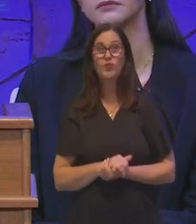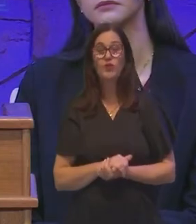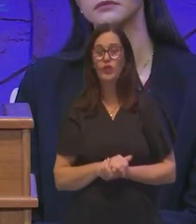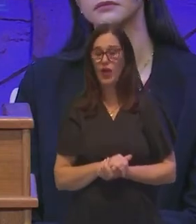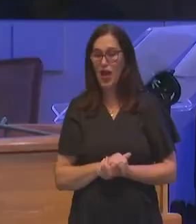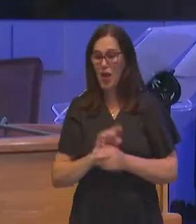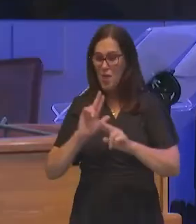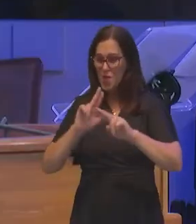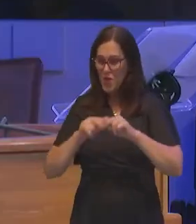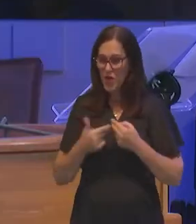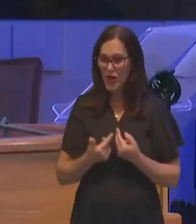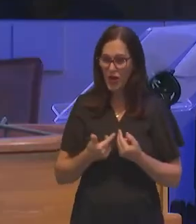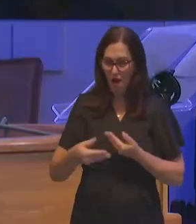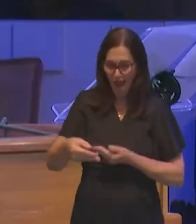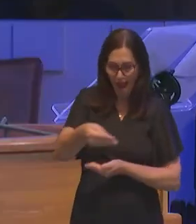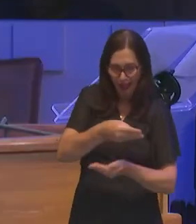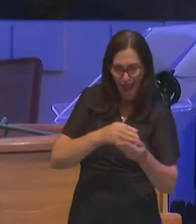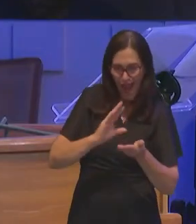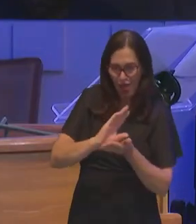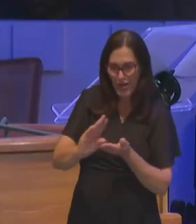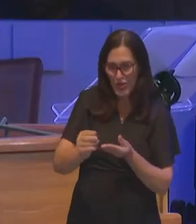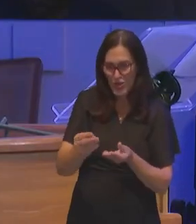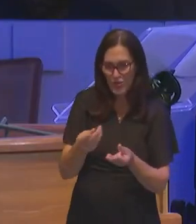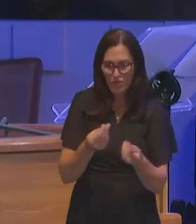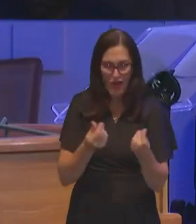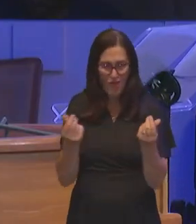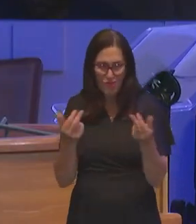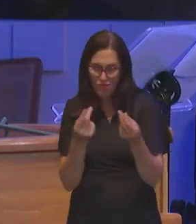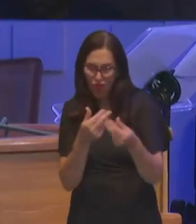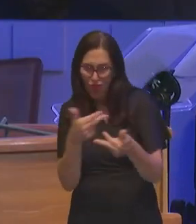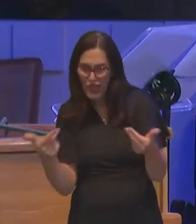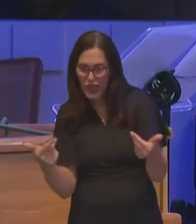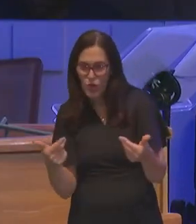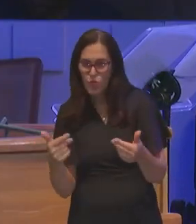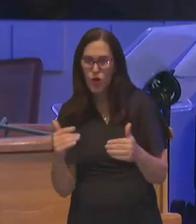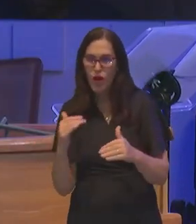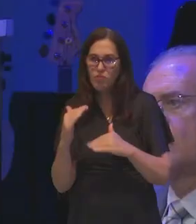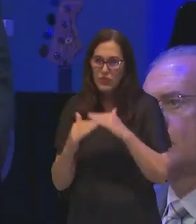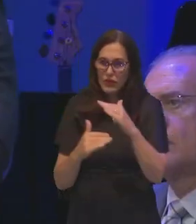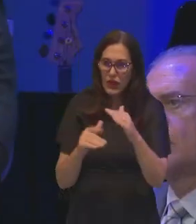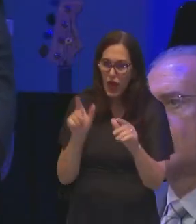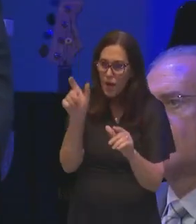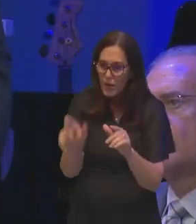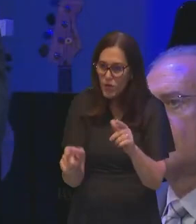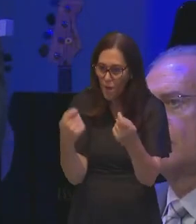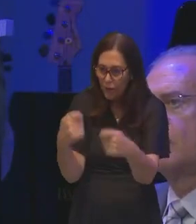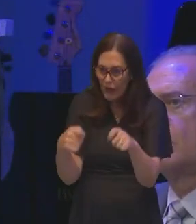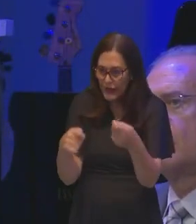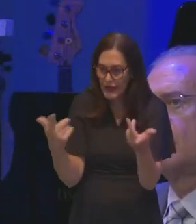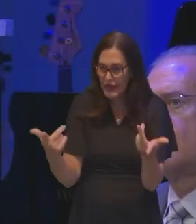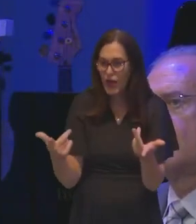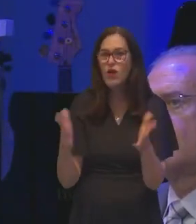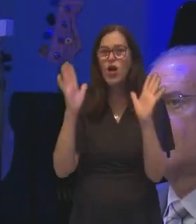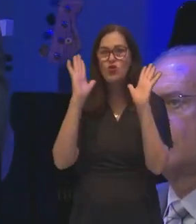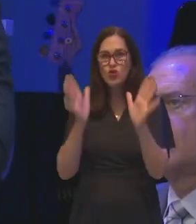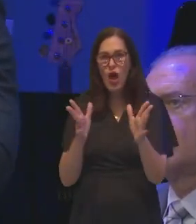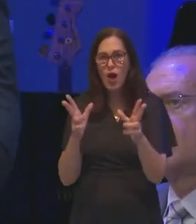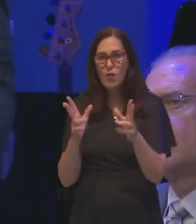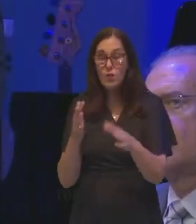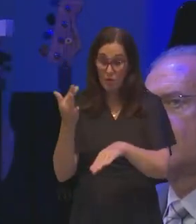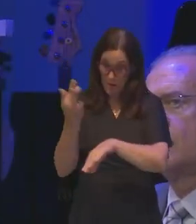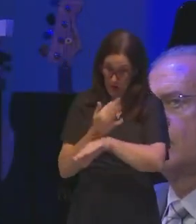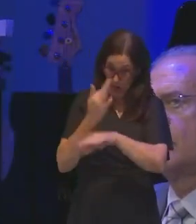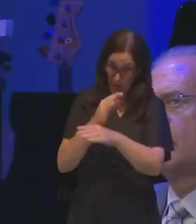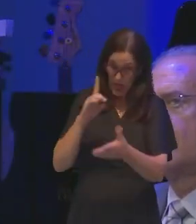por isso eles repartiam os bens. Porque à medida da necessidade, como já havia perseverança